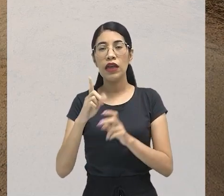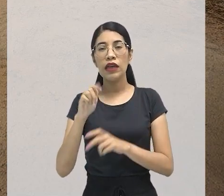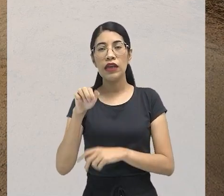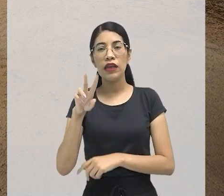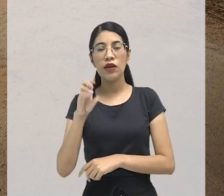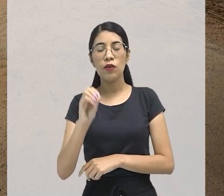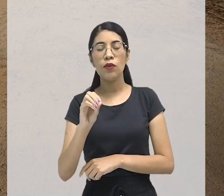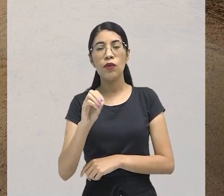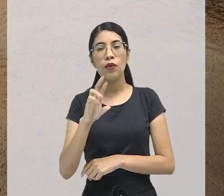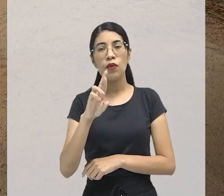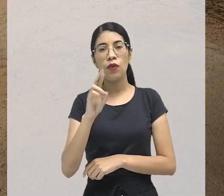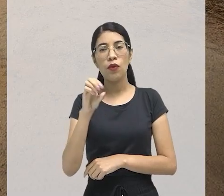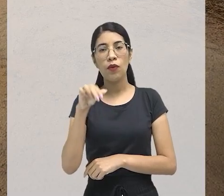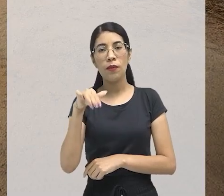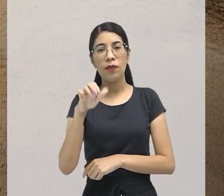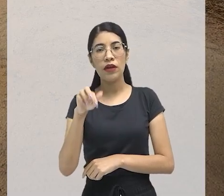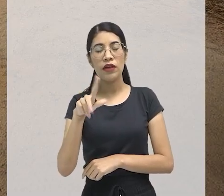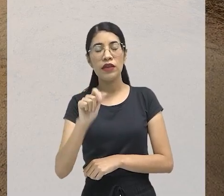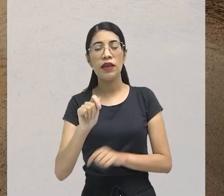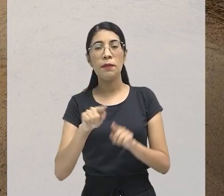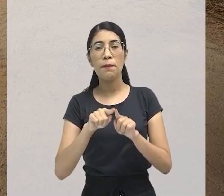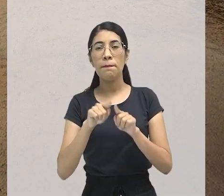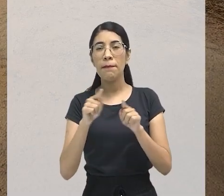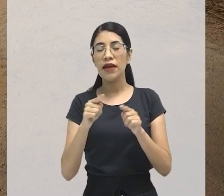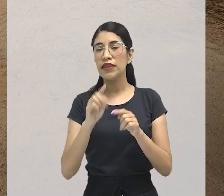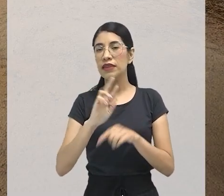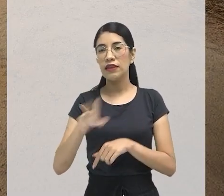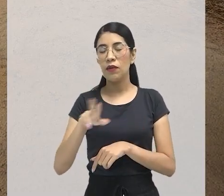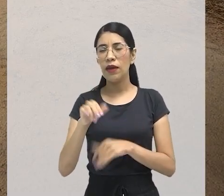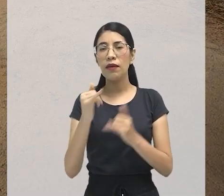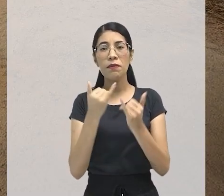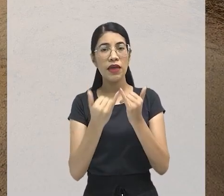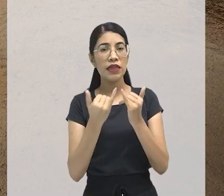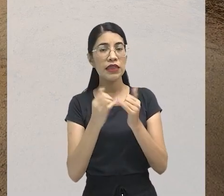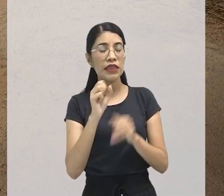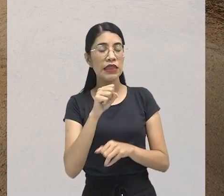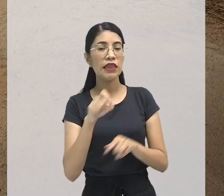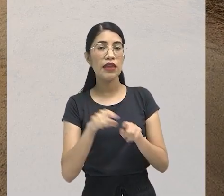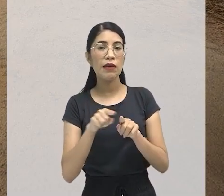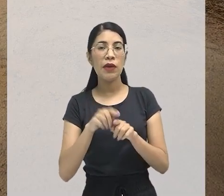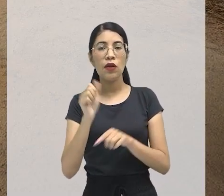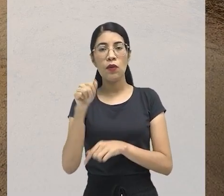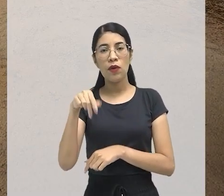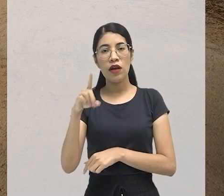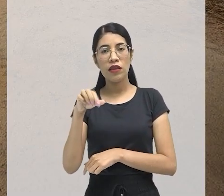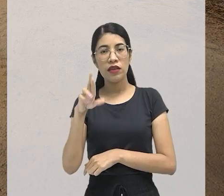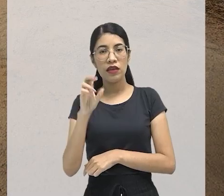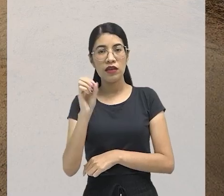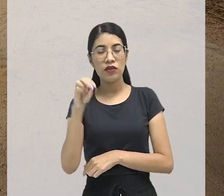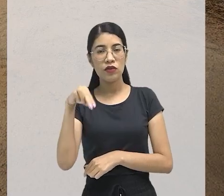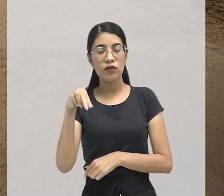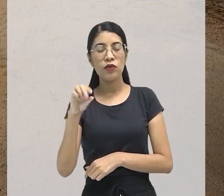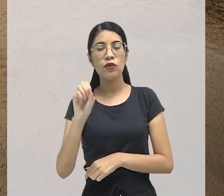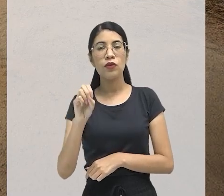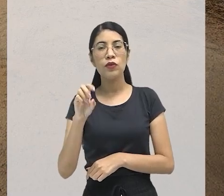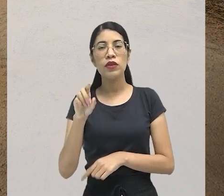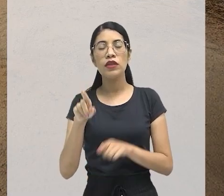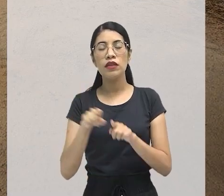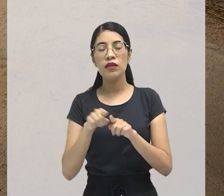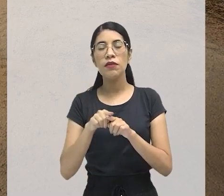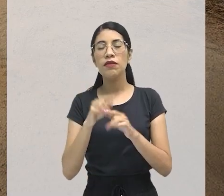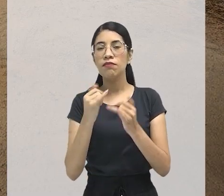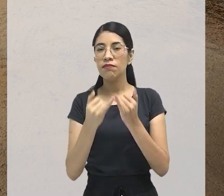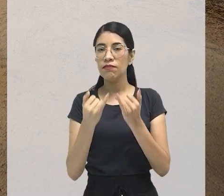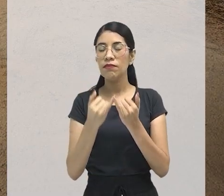livre, tá? Só que não é, parece, mas não é. O Anderson Silva, né, lembra do brasileiro lá do MMA?